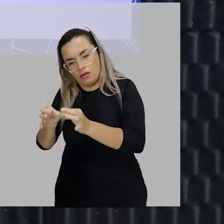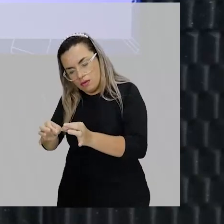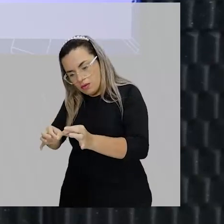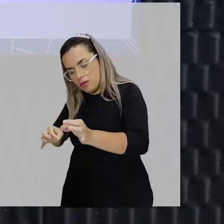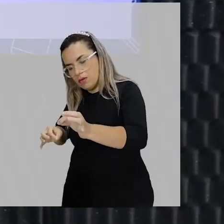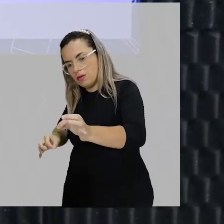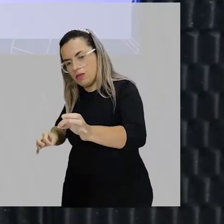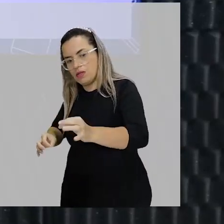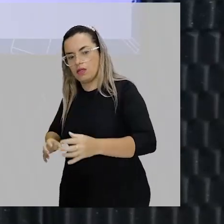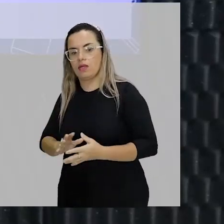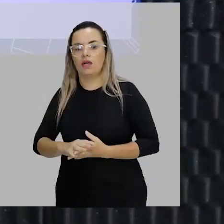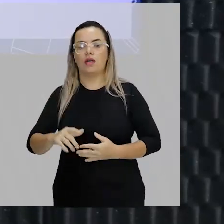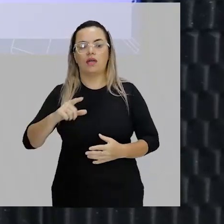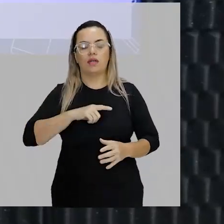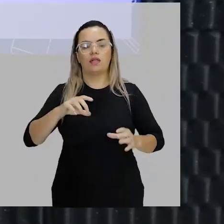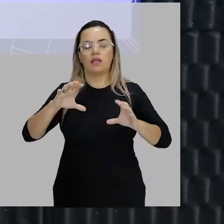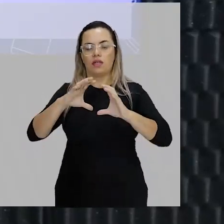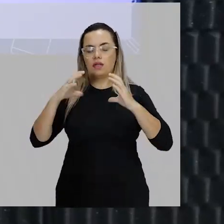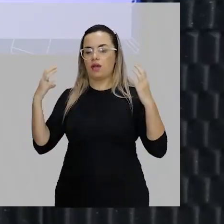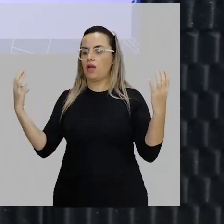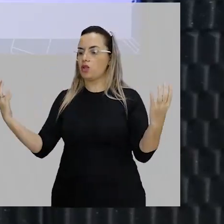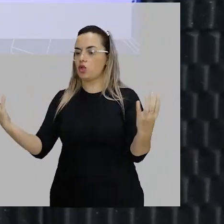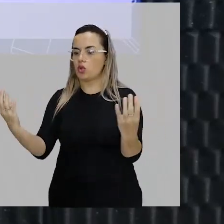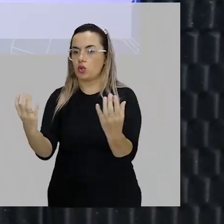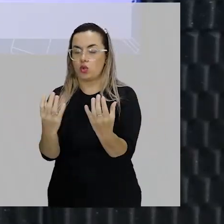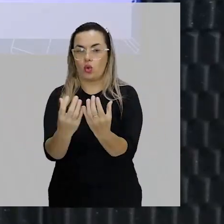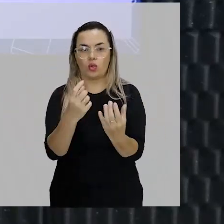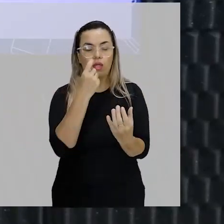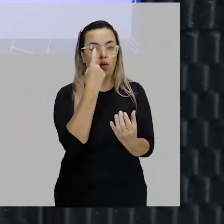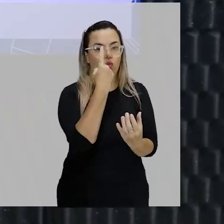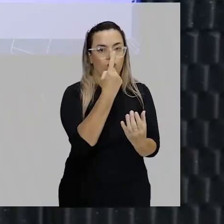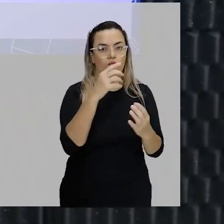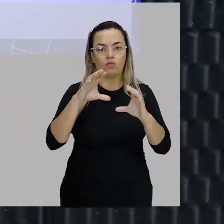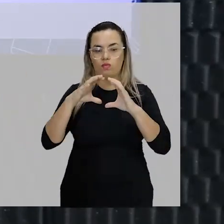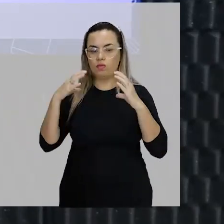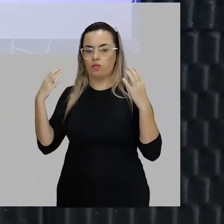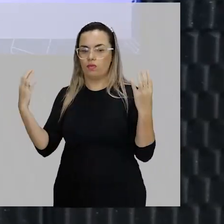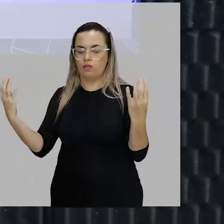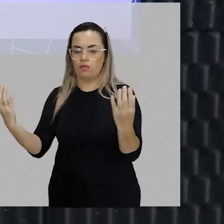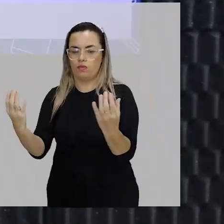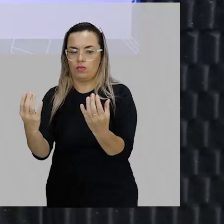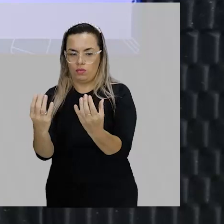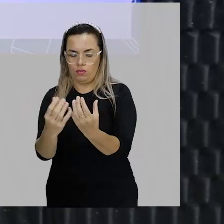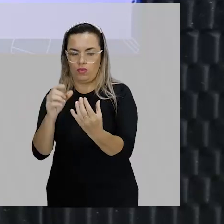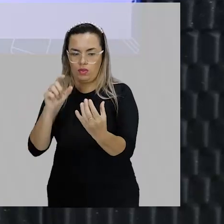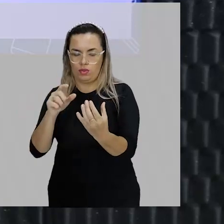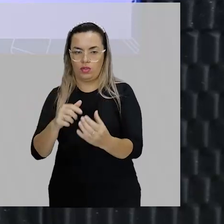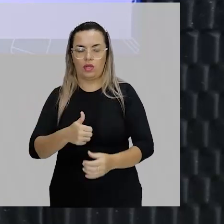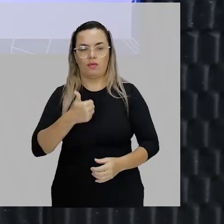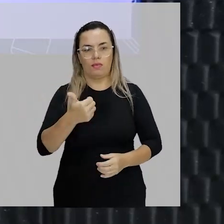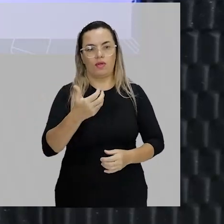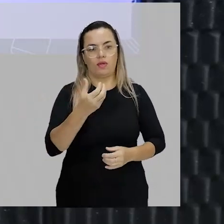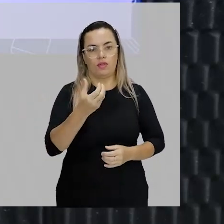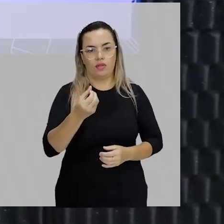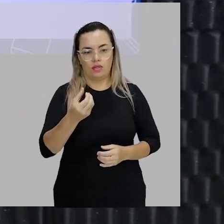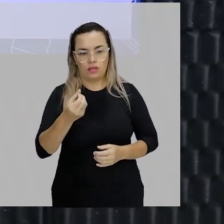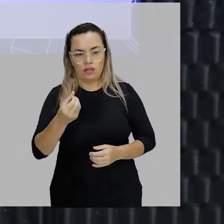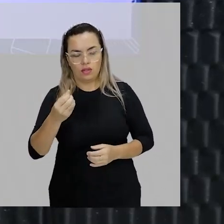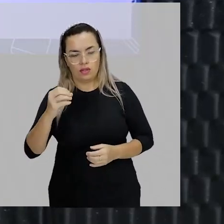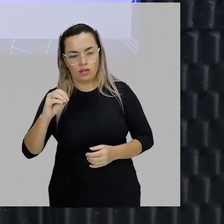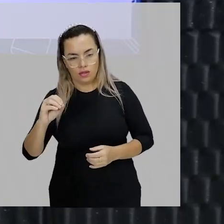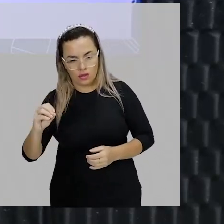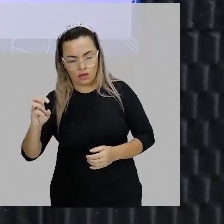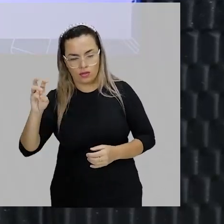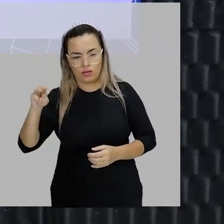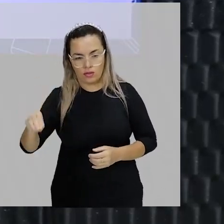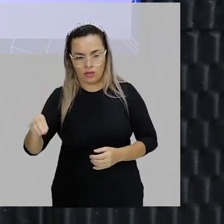dá uma volta completa na pista de atletismo. Já é uma prova que tem uma distância de 1.600 metros. Mais uma vez,